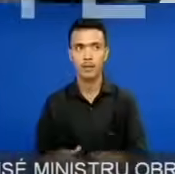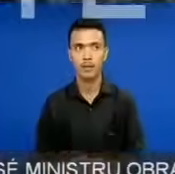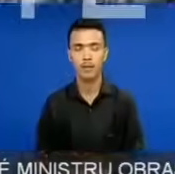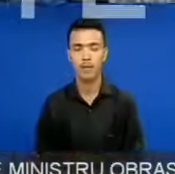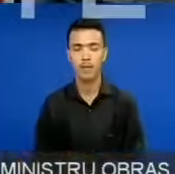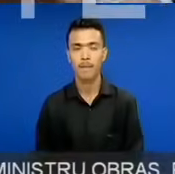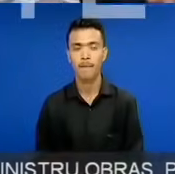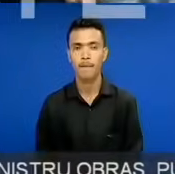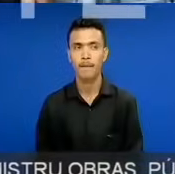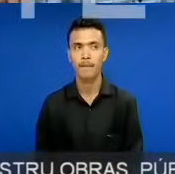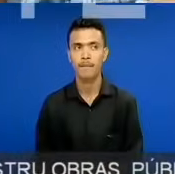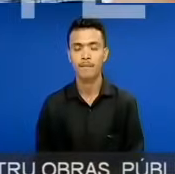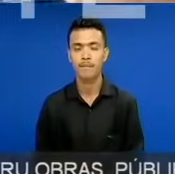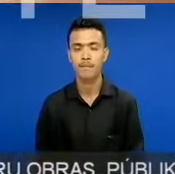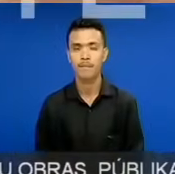Ele impõe